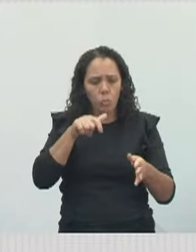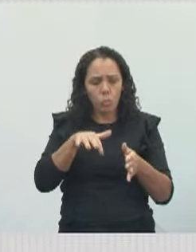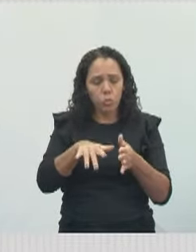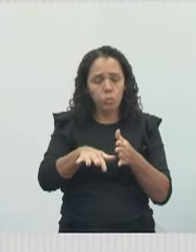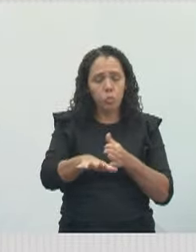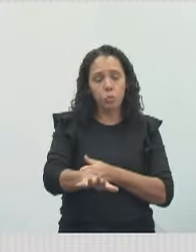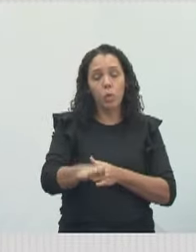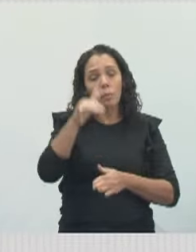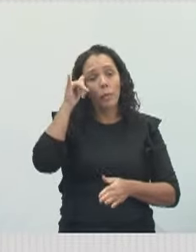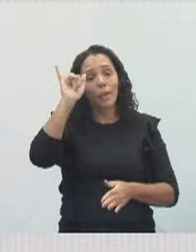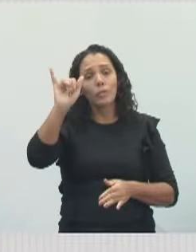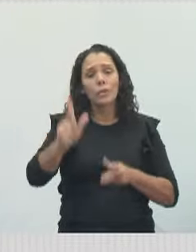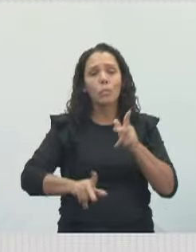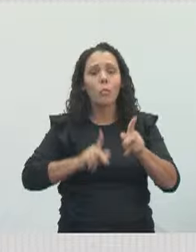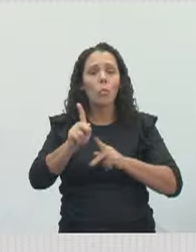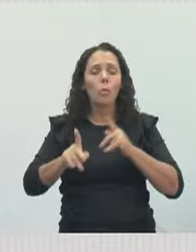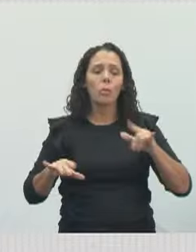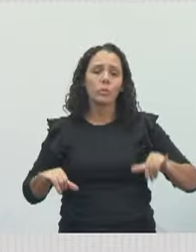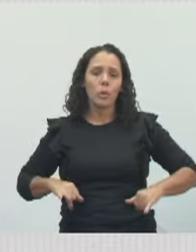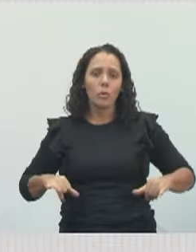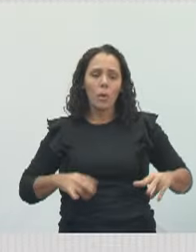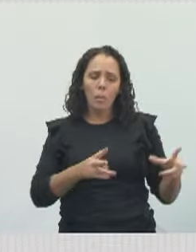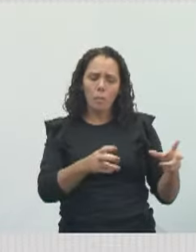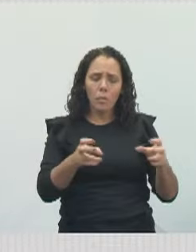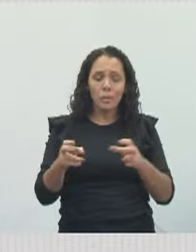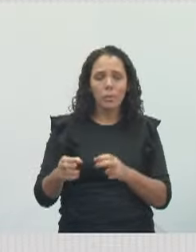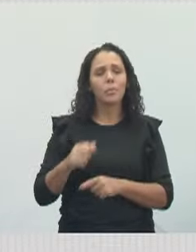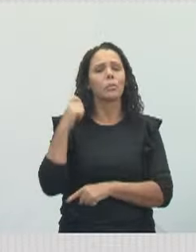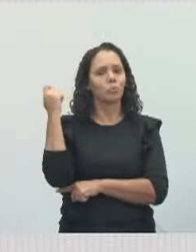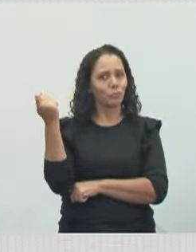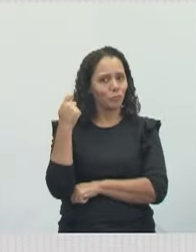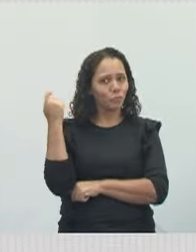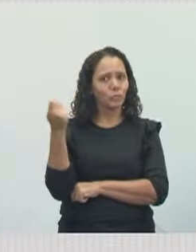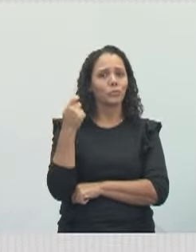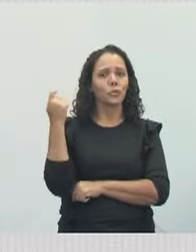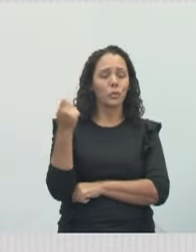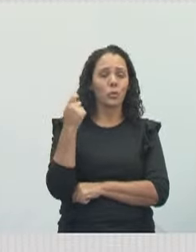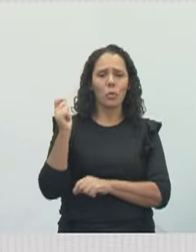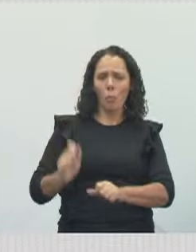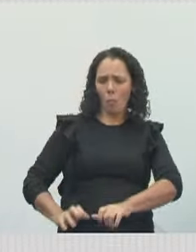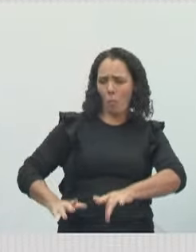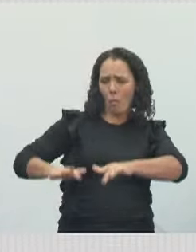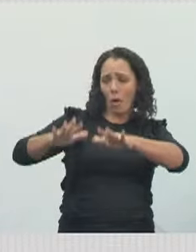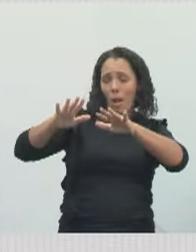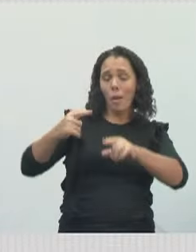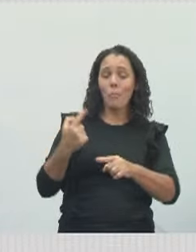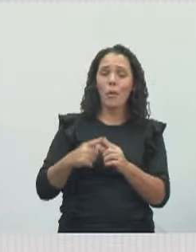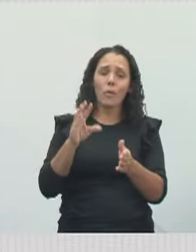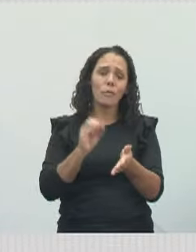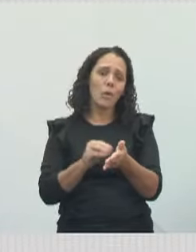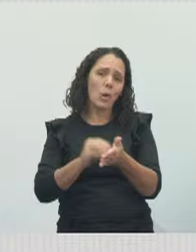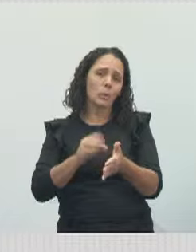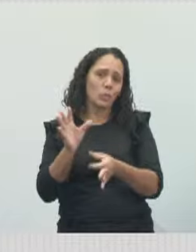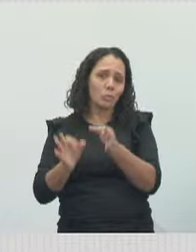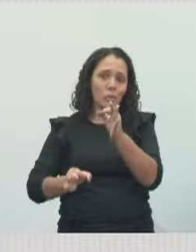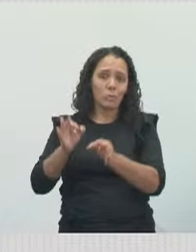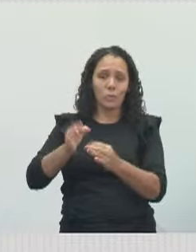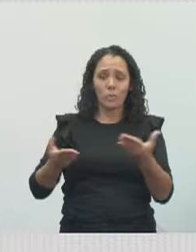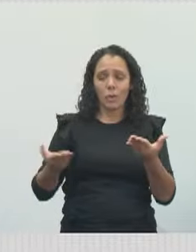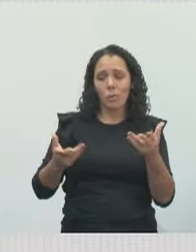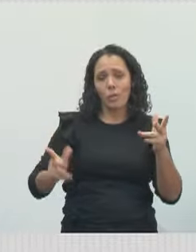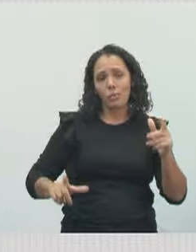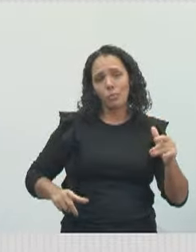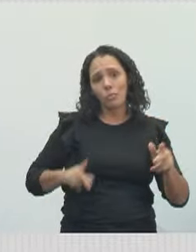mais sofrendo com as enchentes, né? Nós estamos vendo o que está acontecendo no Rio Grande do Sul justamente por isso. Foi uma falta de planejamento e hoje quem sofre é a